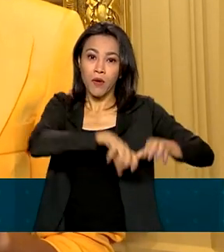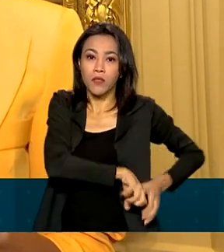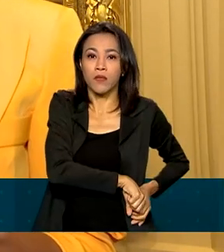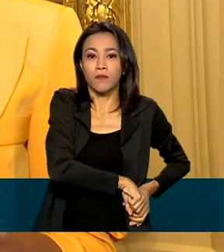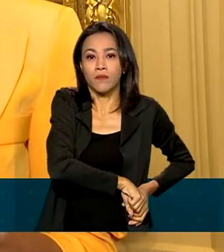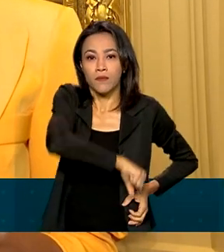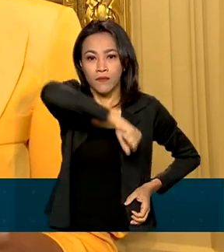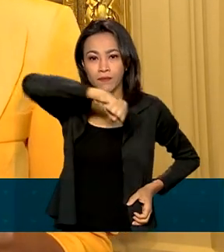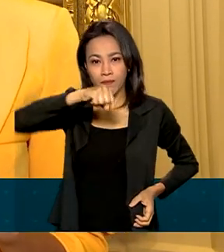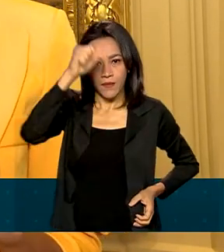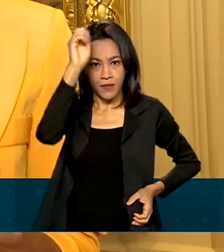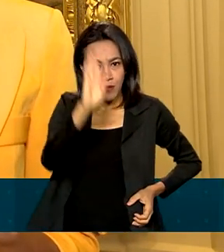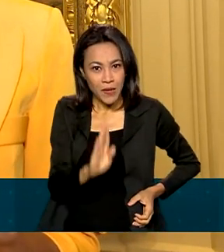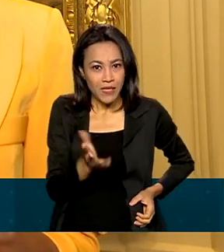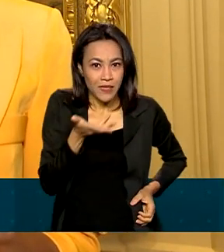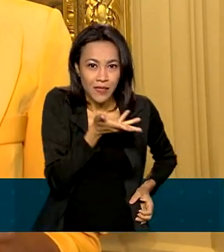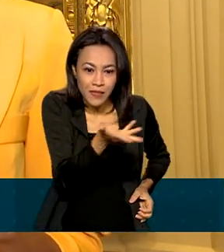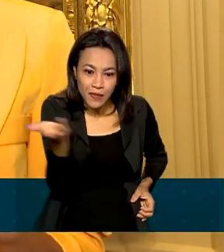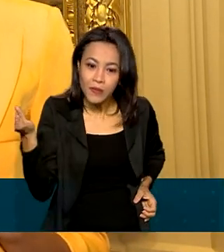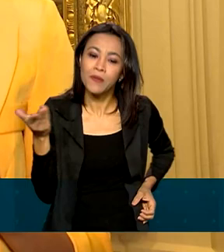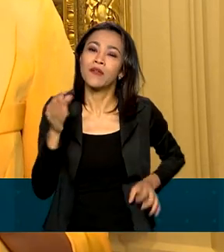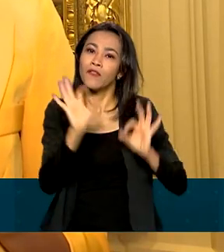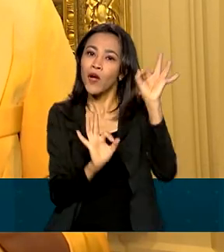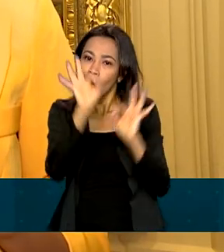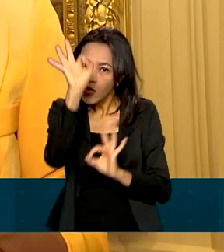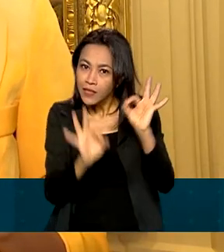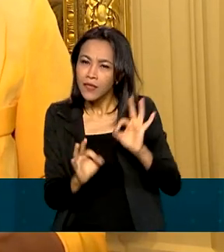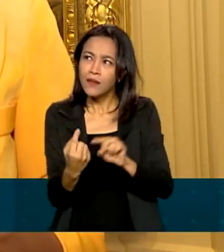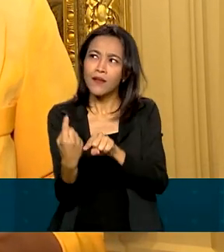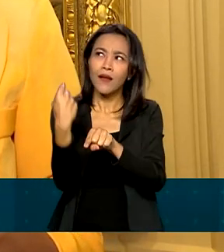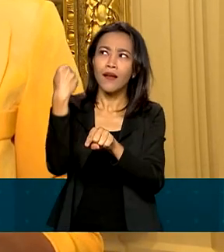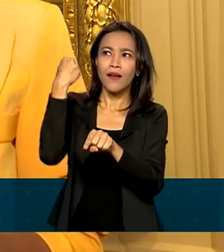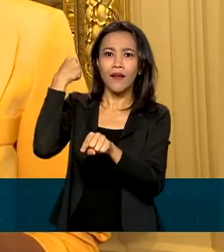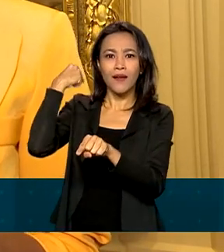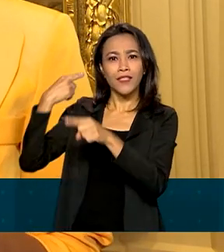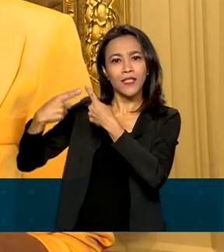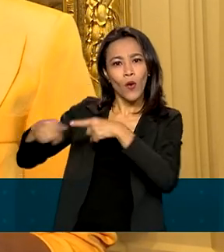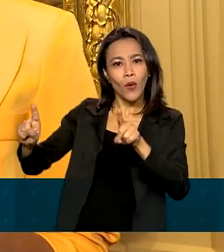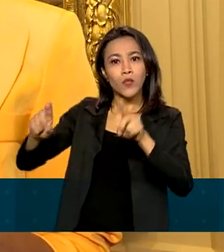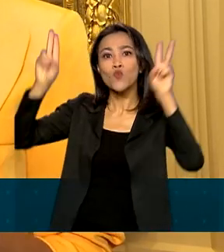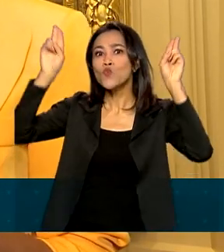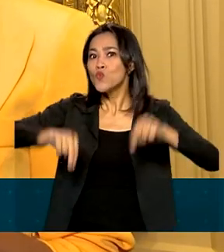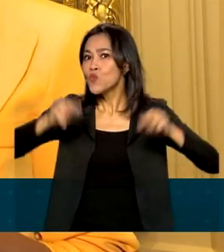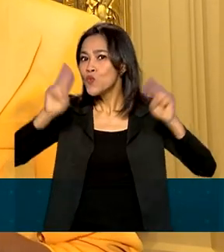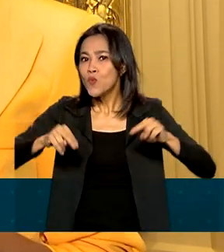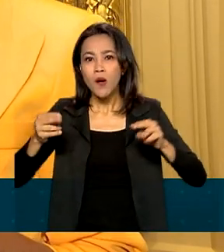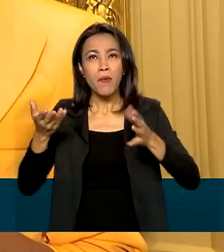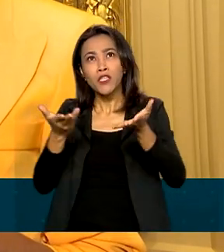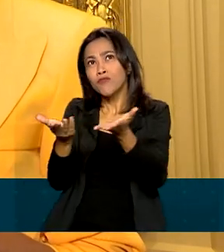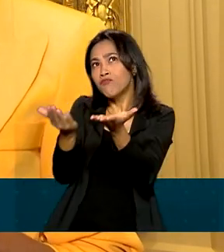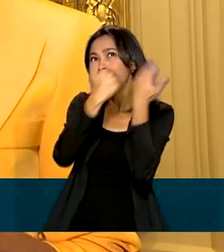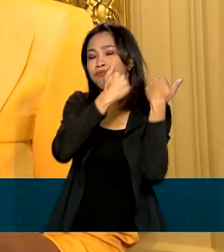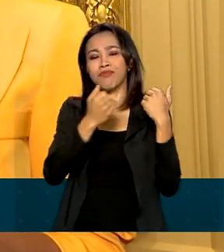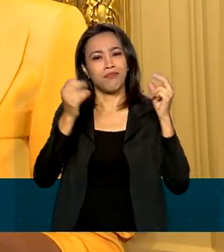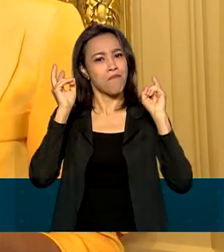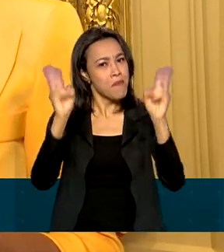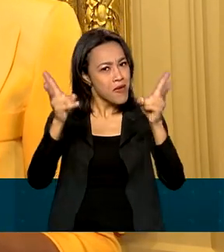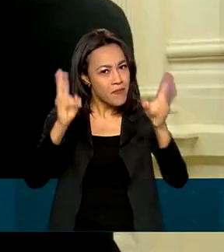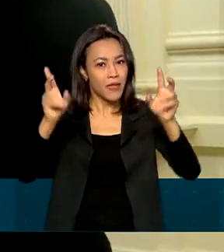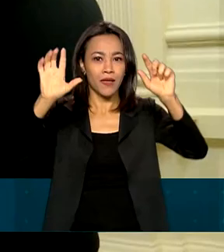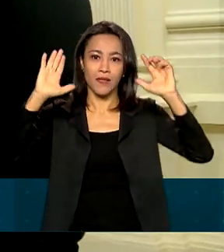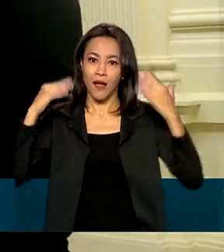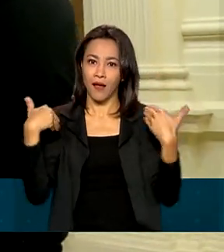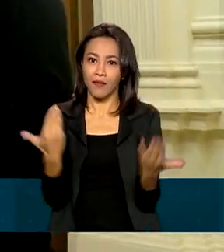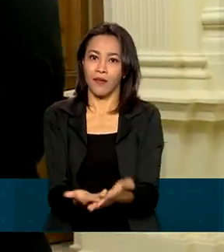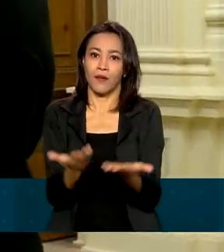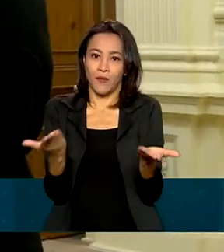aqui no Salão Nobre, que inclusive foi feito para ele, desde a inauguração e nunca mais saiu. É a maior obra de todo o acervo.